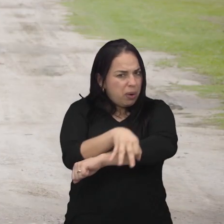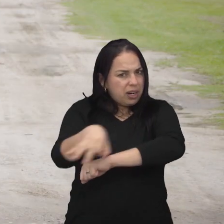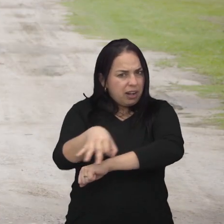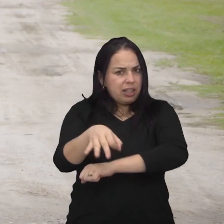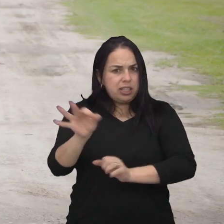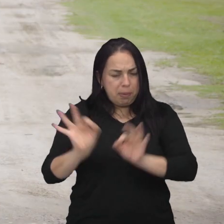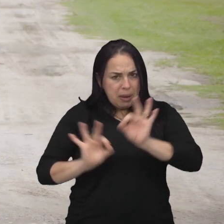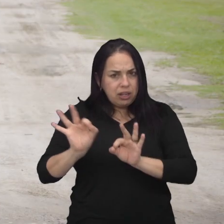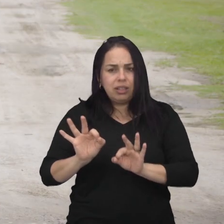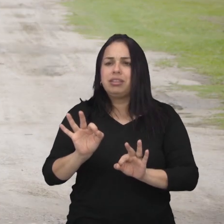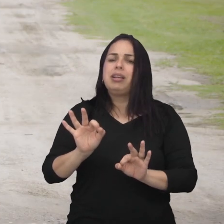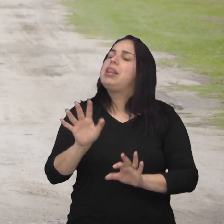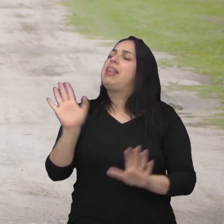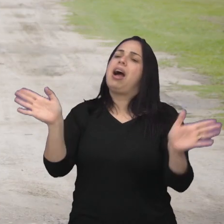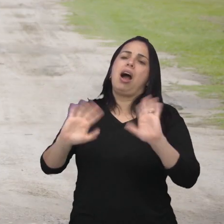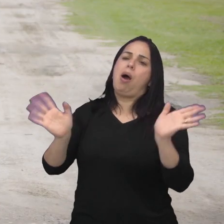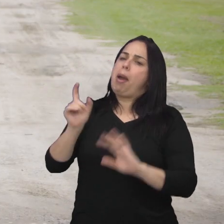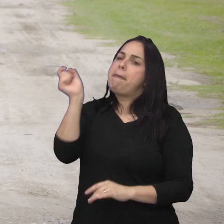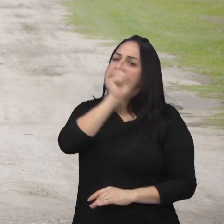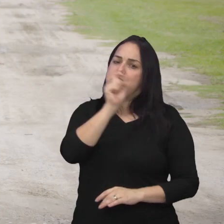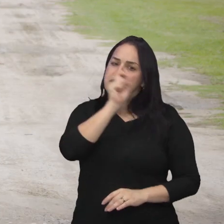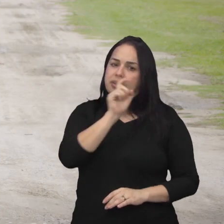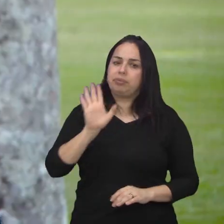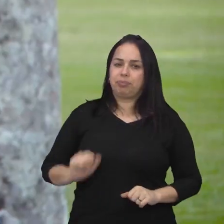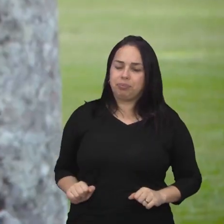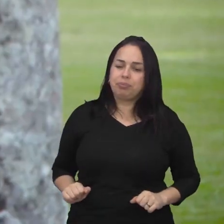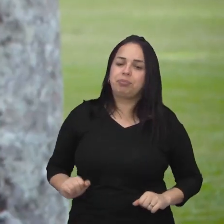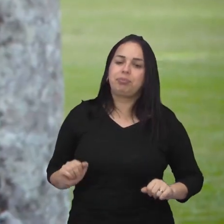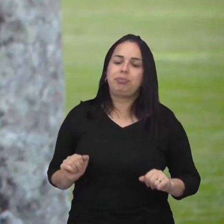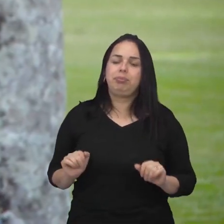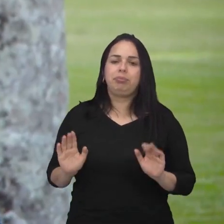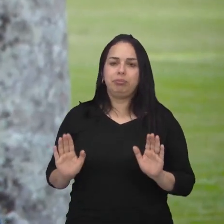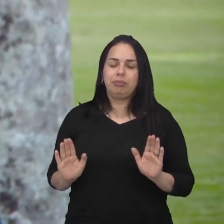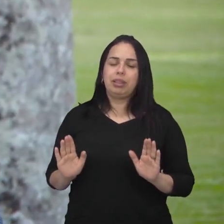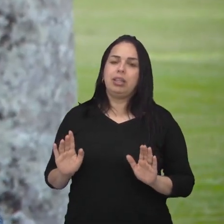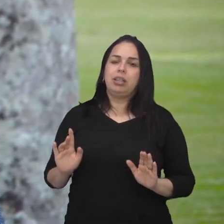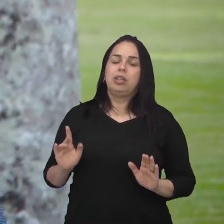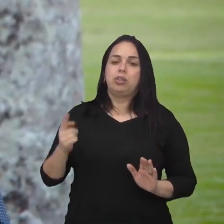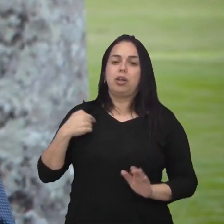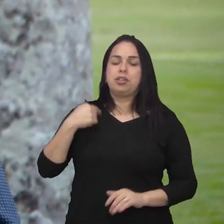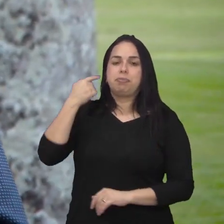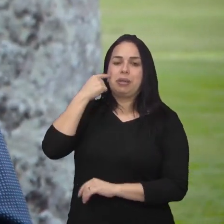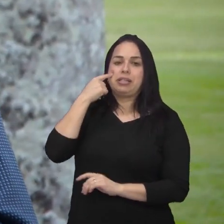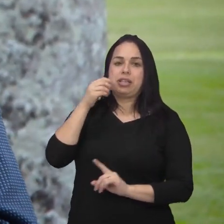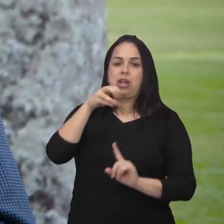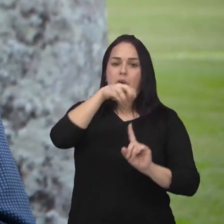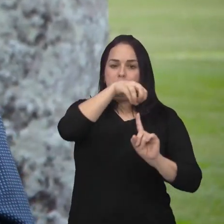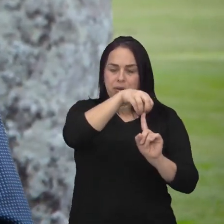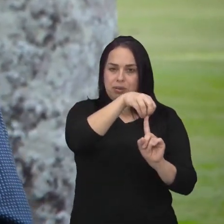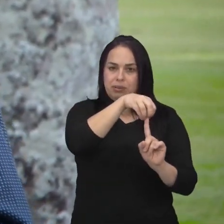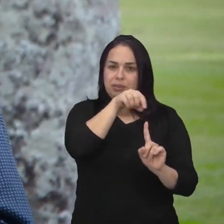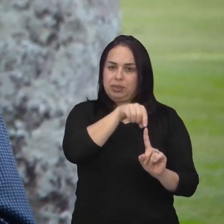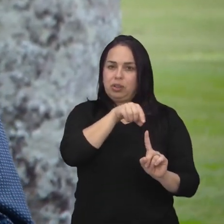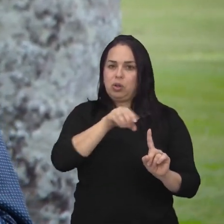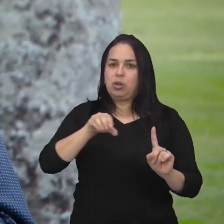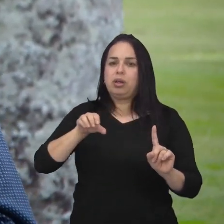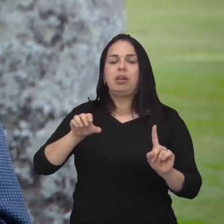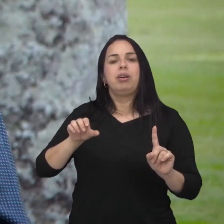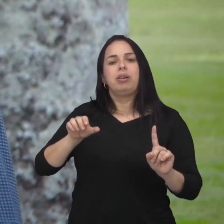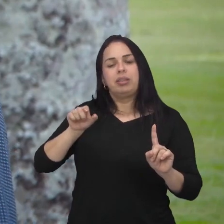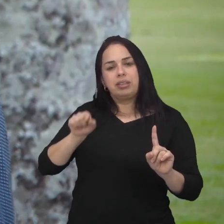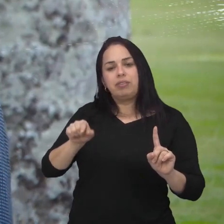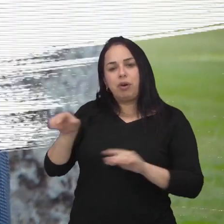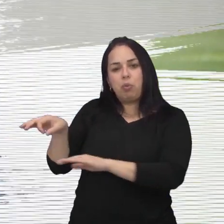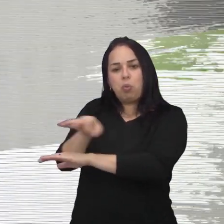agora eu quero saber, mito ou verdade? Mito. A gente acredita que aquela obra, o Vílio Pescher, que foi um